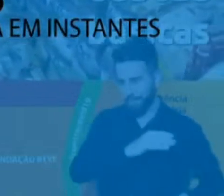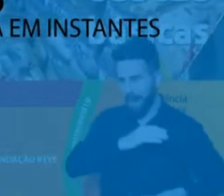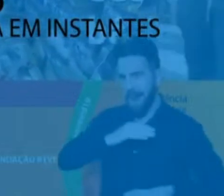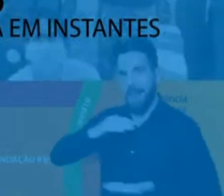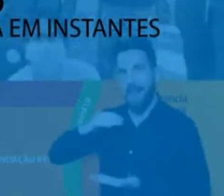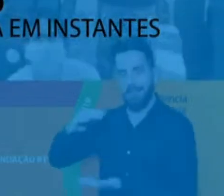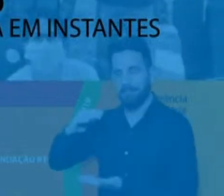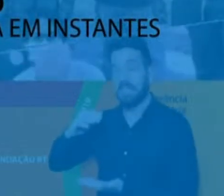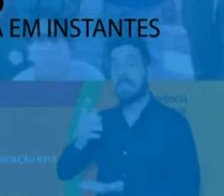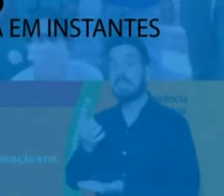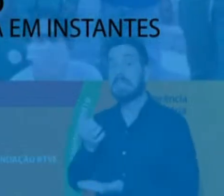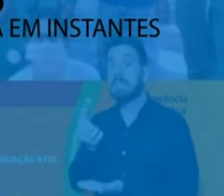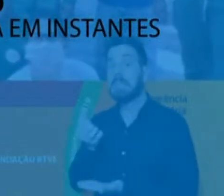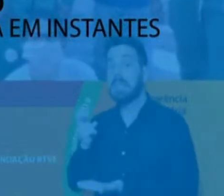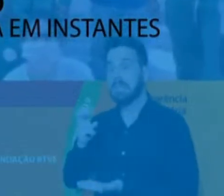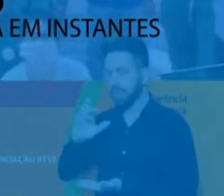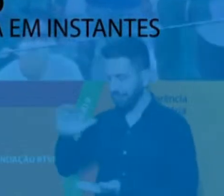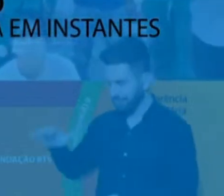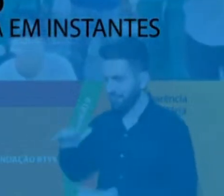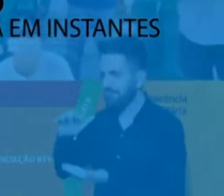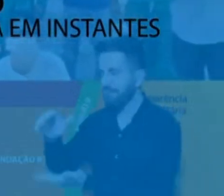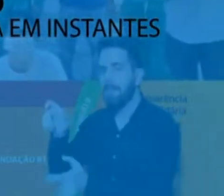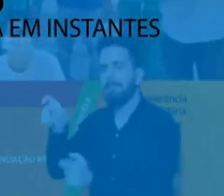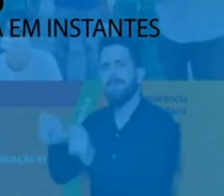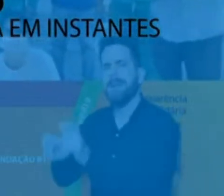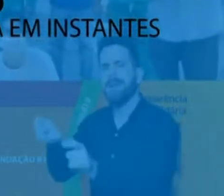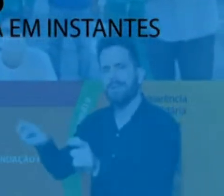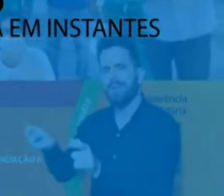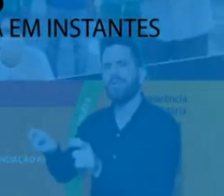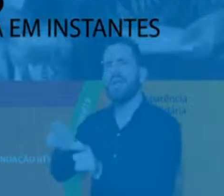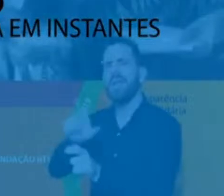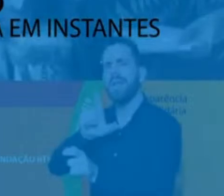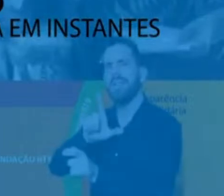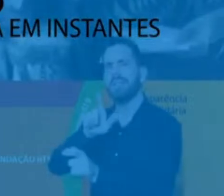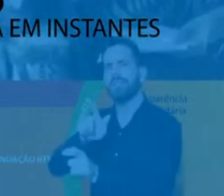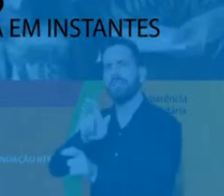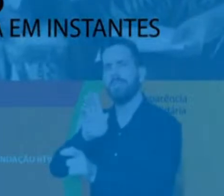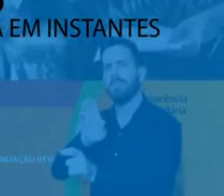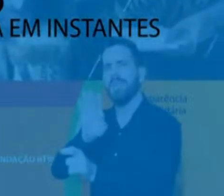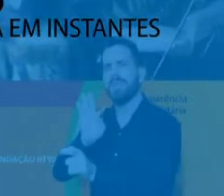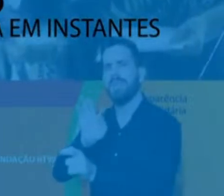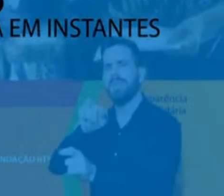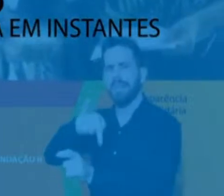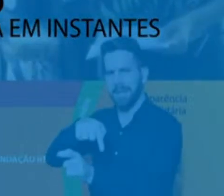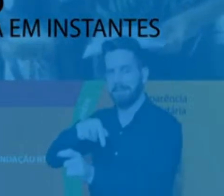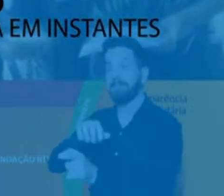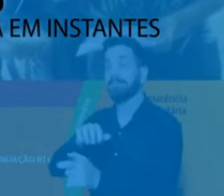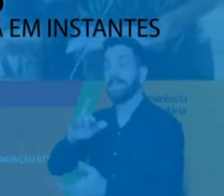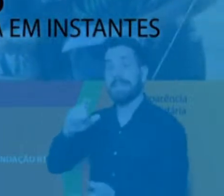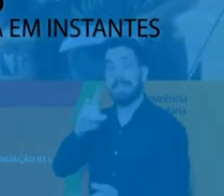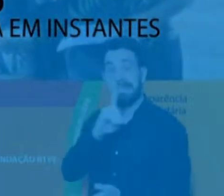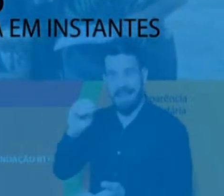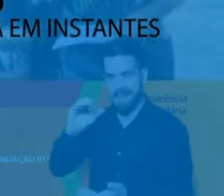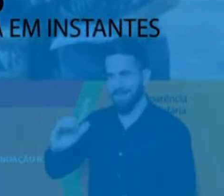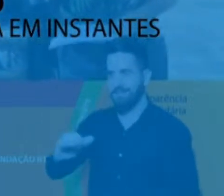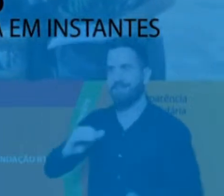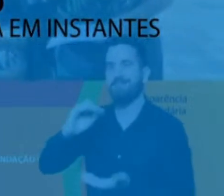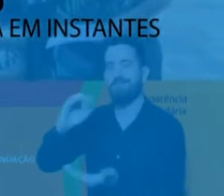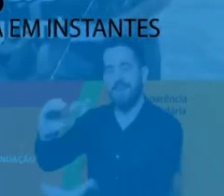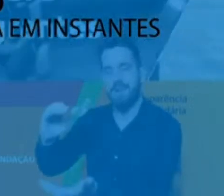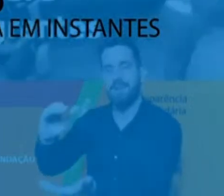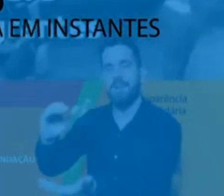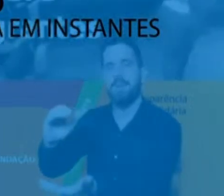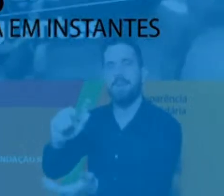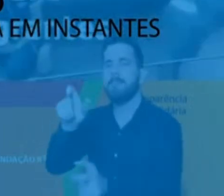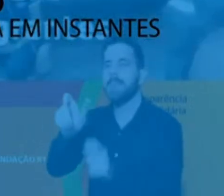593 cestas básicas. 65 foram entregues para a população LGBTQ, 100